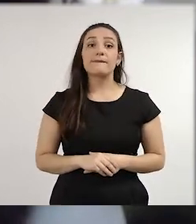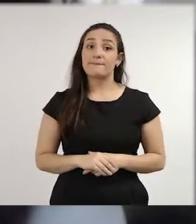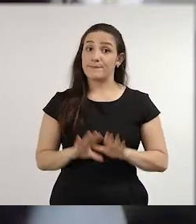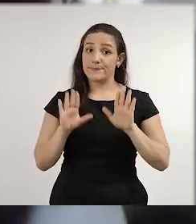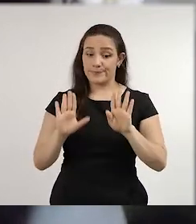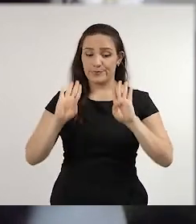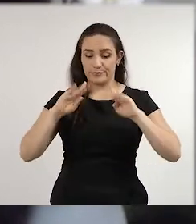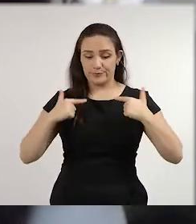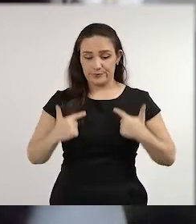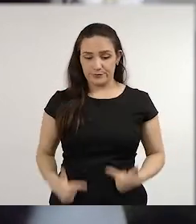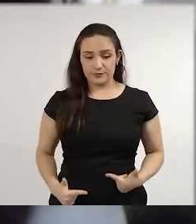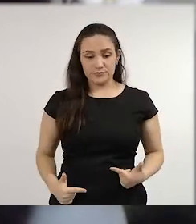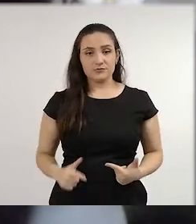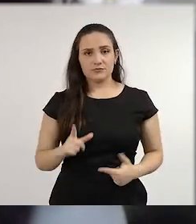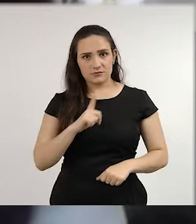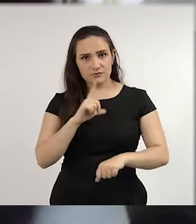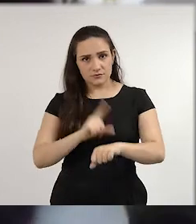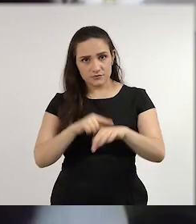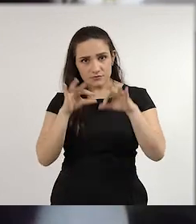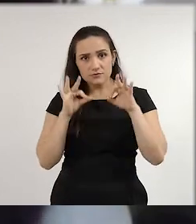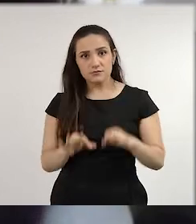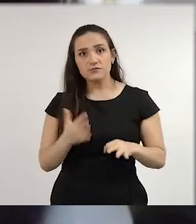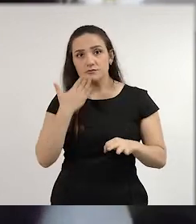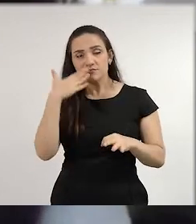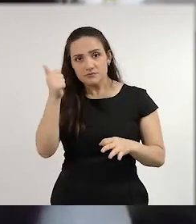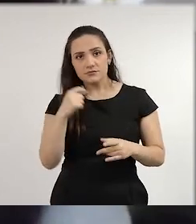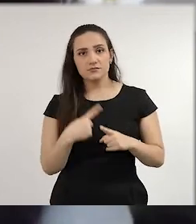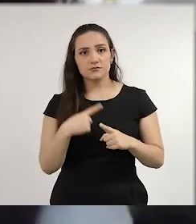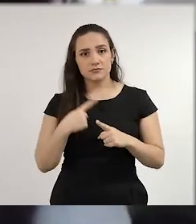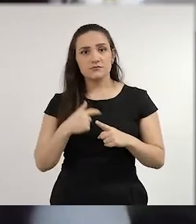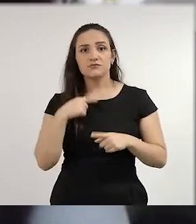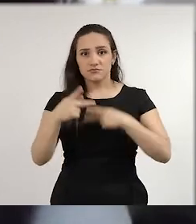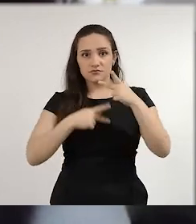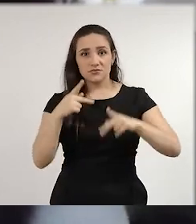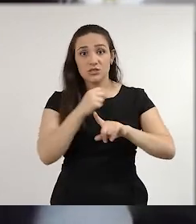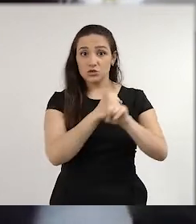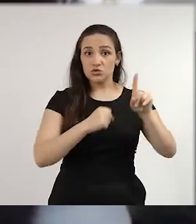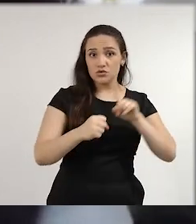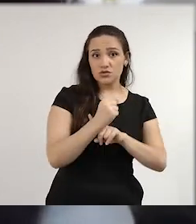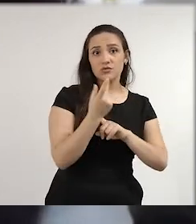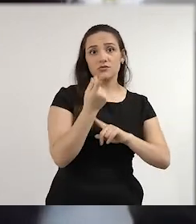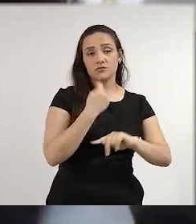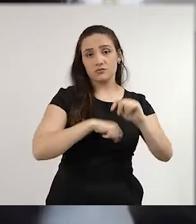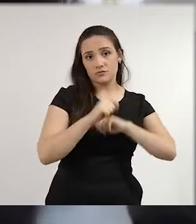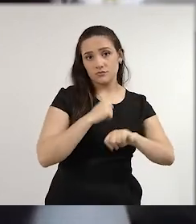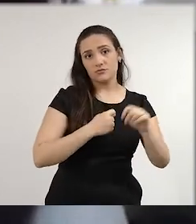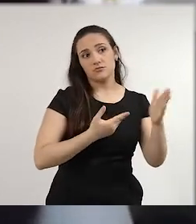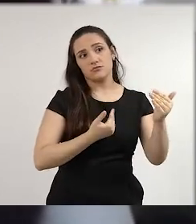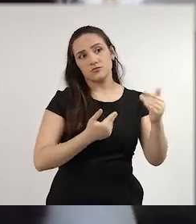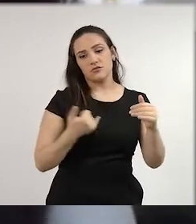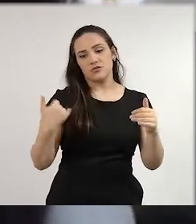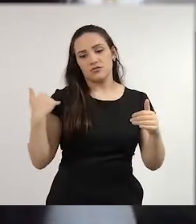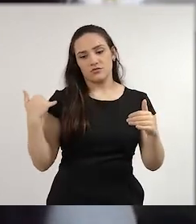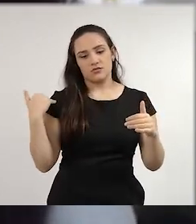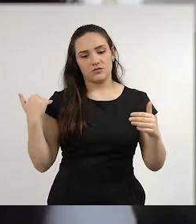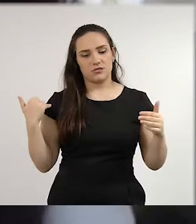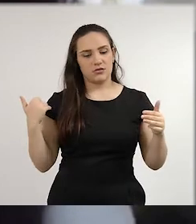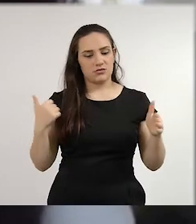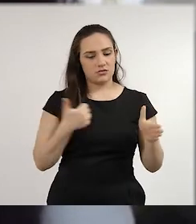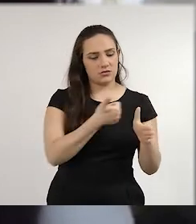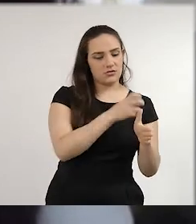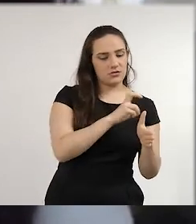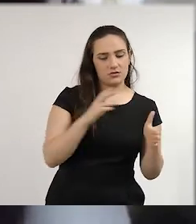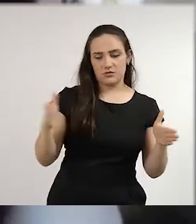E biologicamente tem o melhor momento? Porque a gente está falando de um quadro aqui de juventude ampla, né? De 15